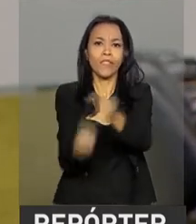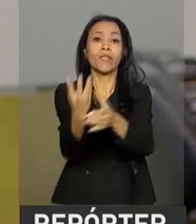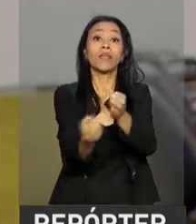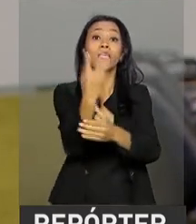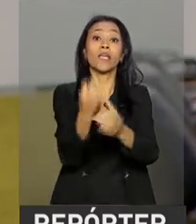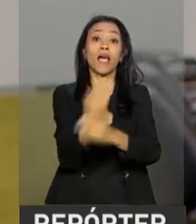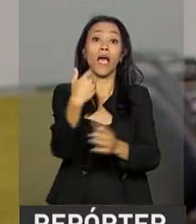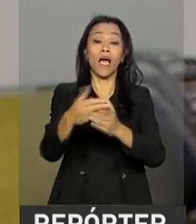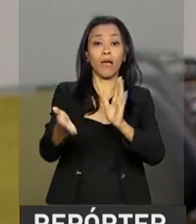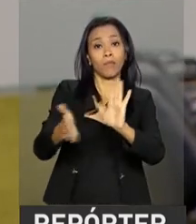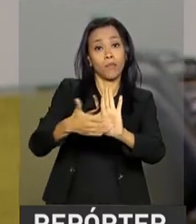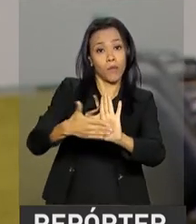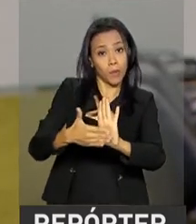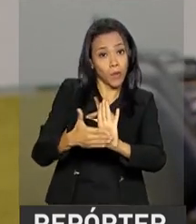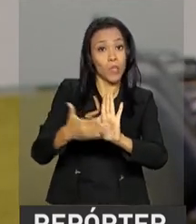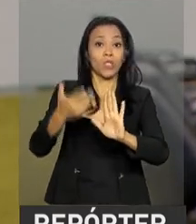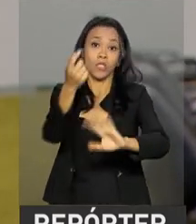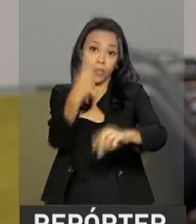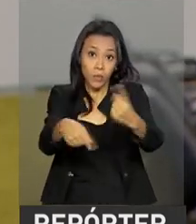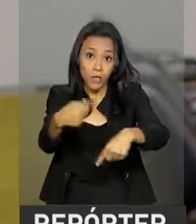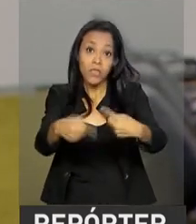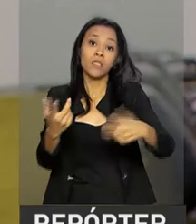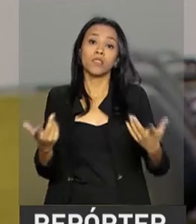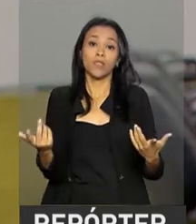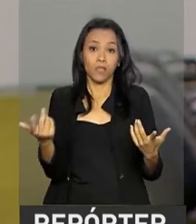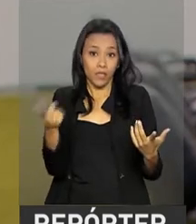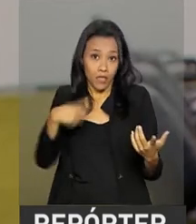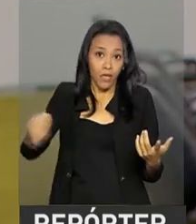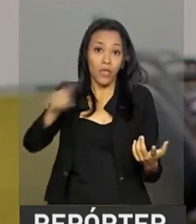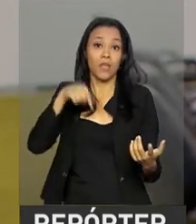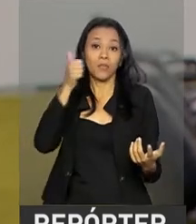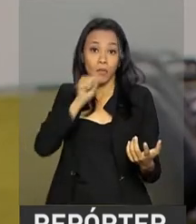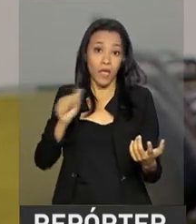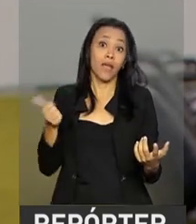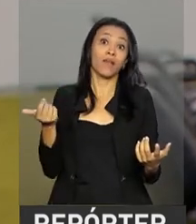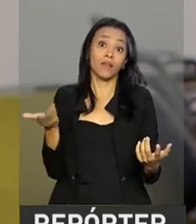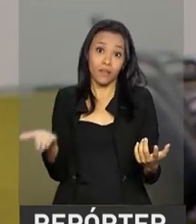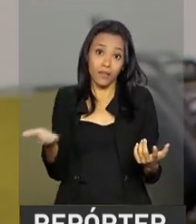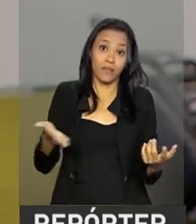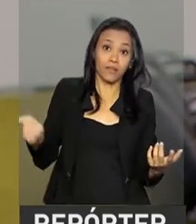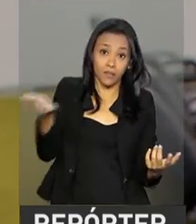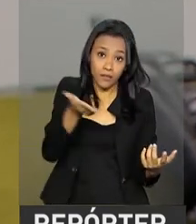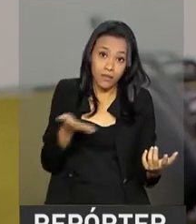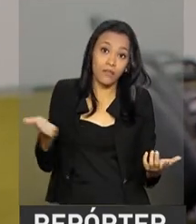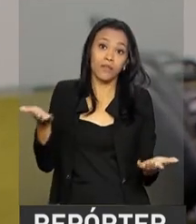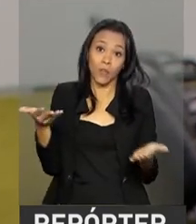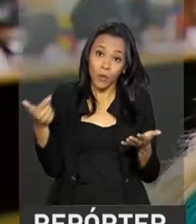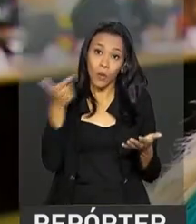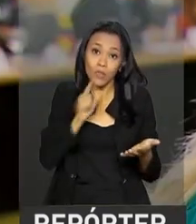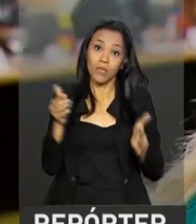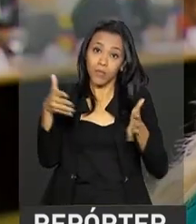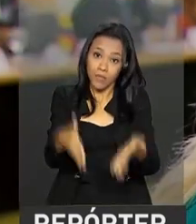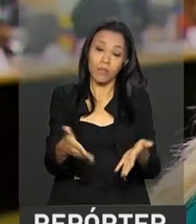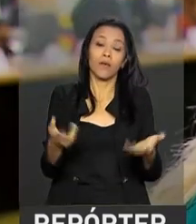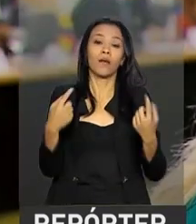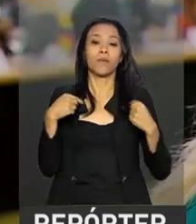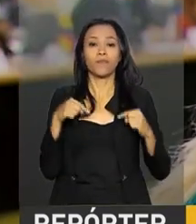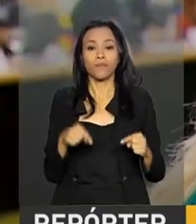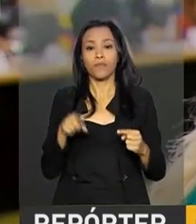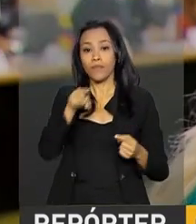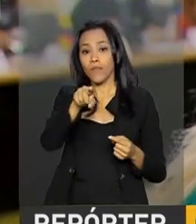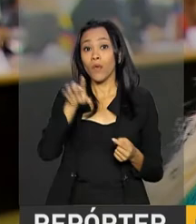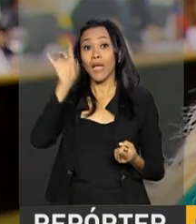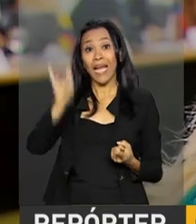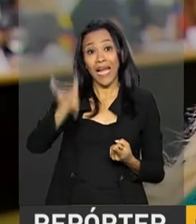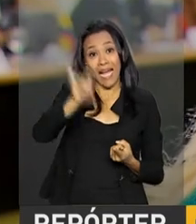através das políticas os direitos das mulheres e de todas as mulheres uma realidade carro né não sou cada uma